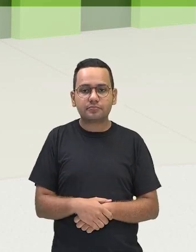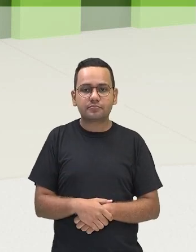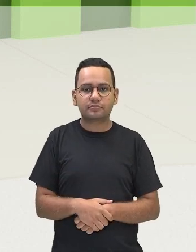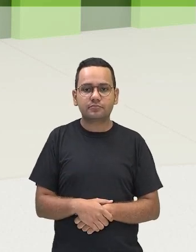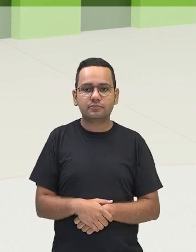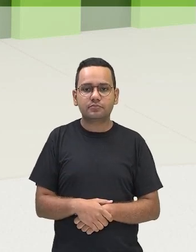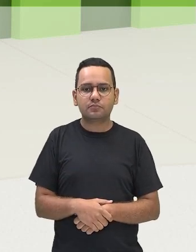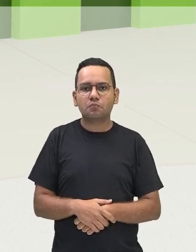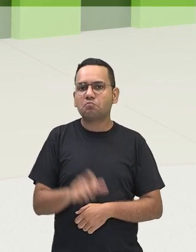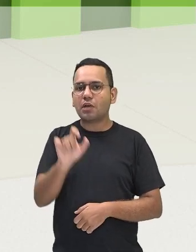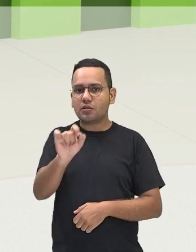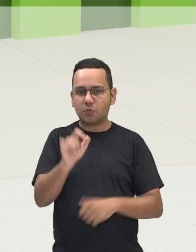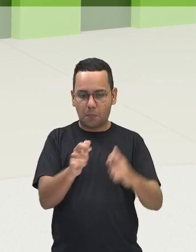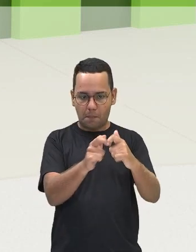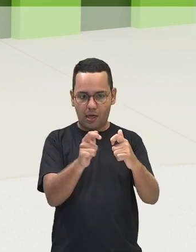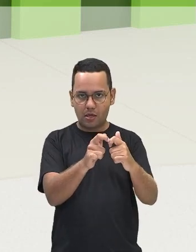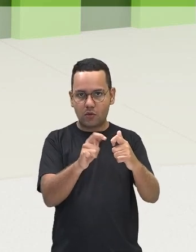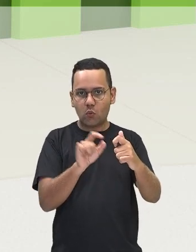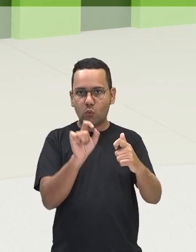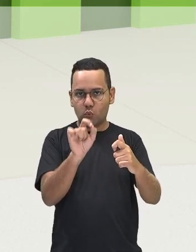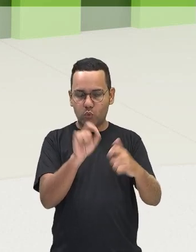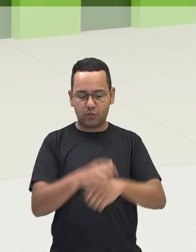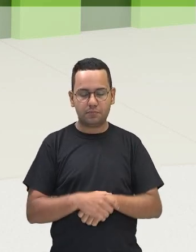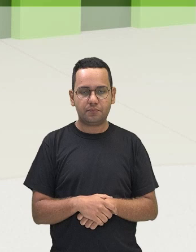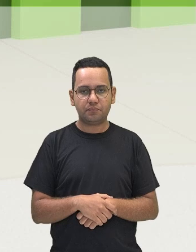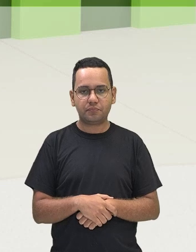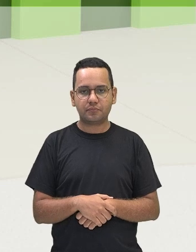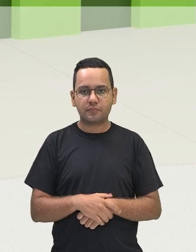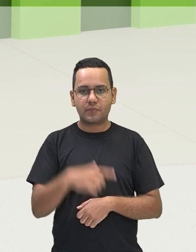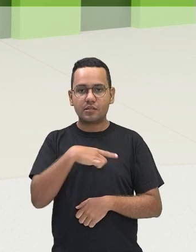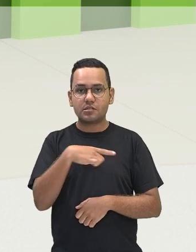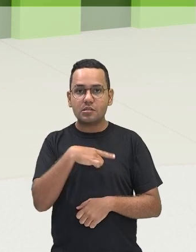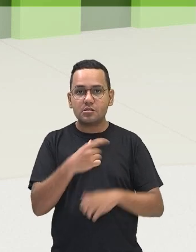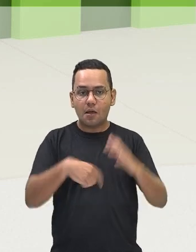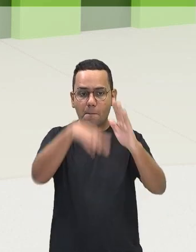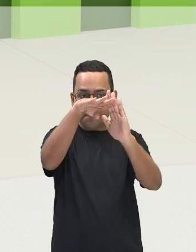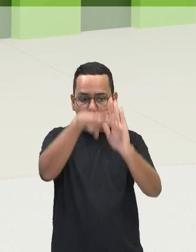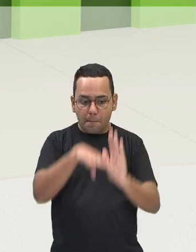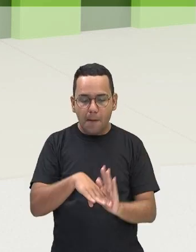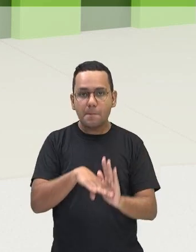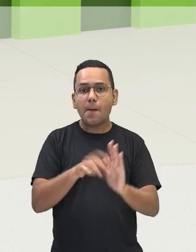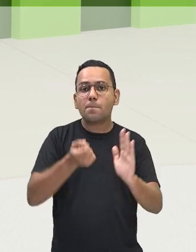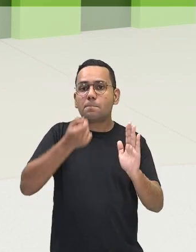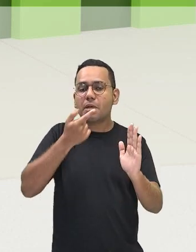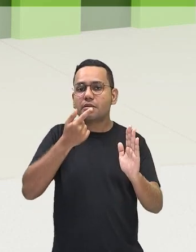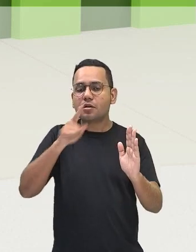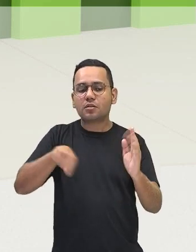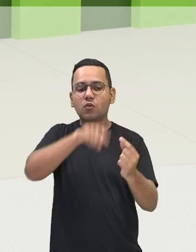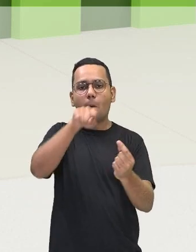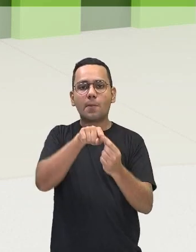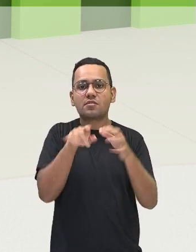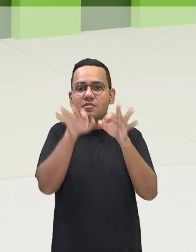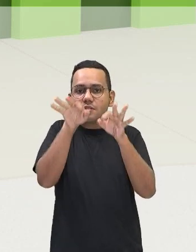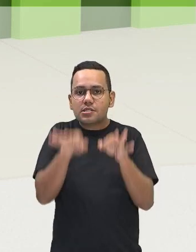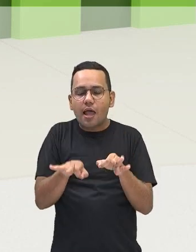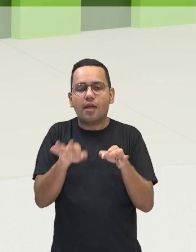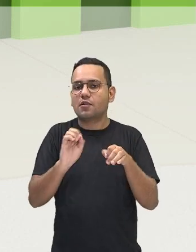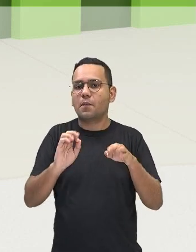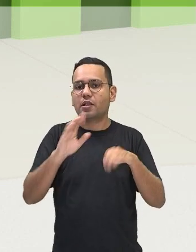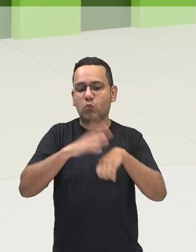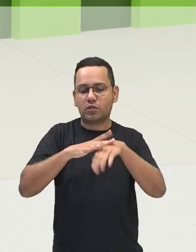daria ali aquela medicação, né, bem específico para o que você estava sentindo. As pessoas